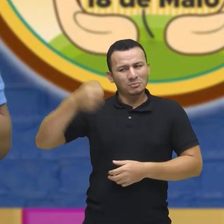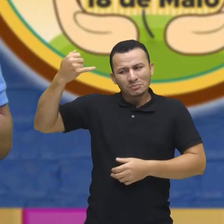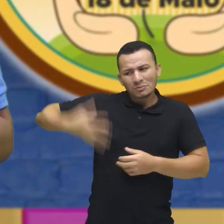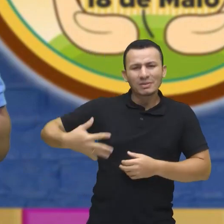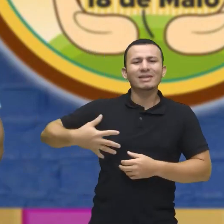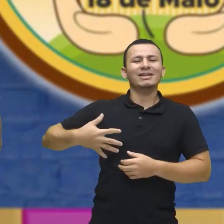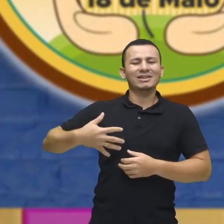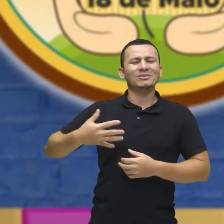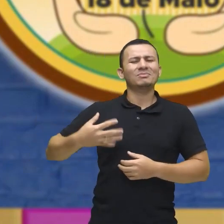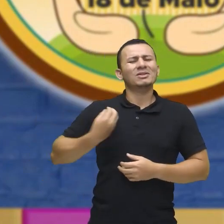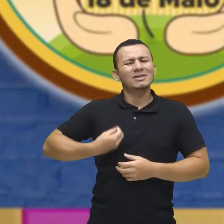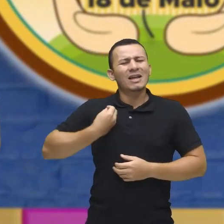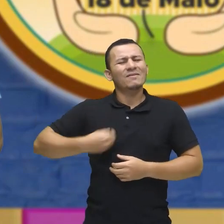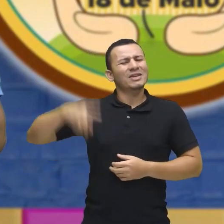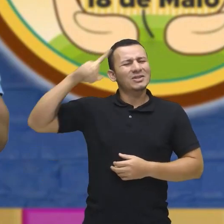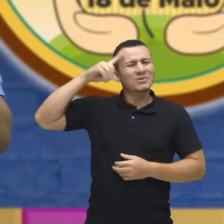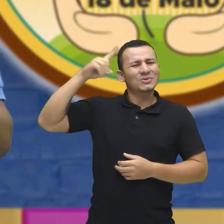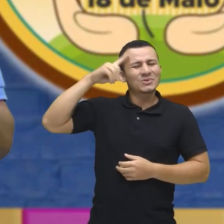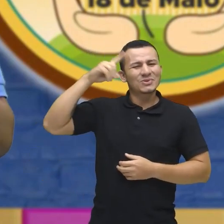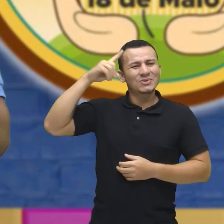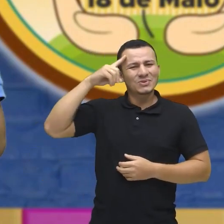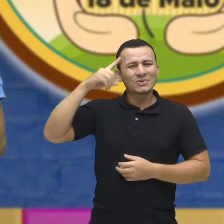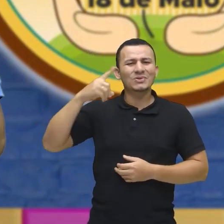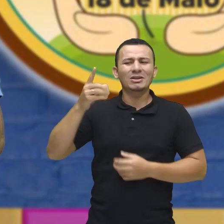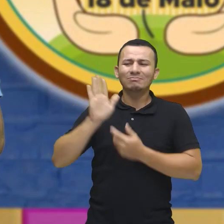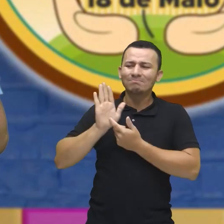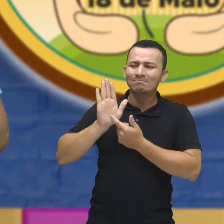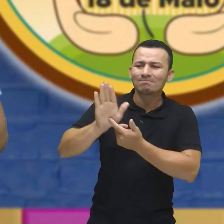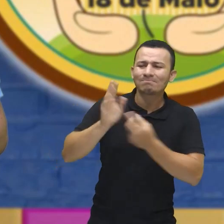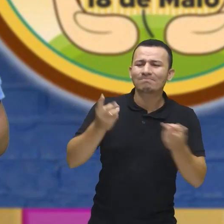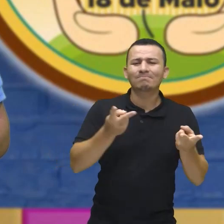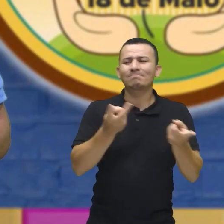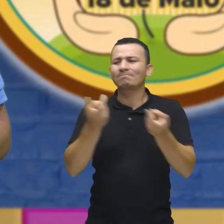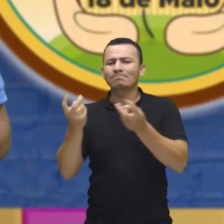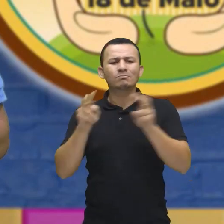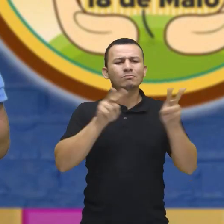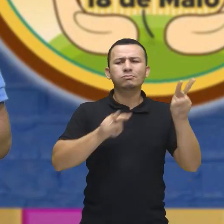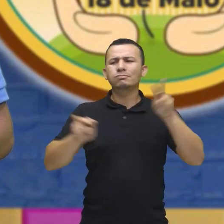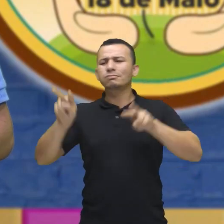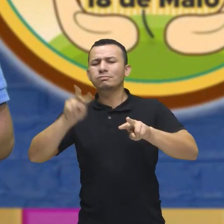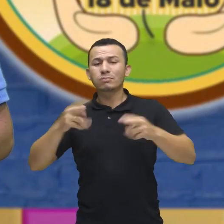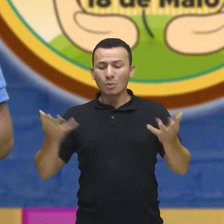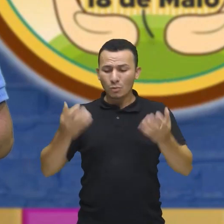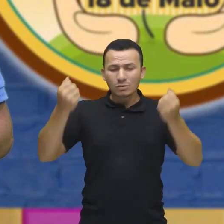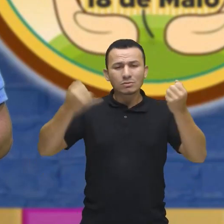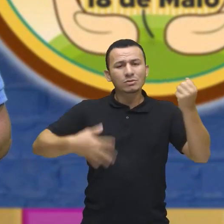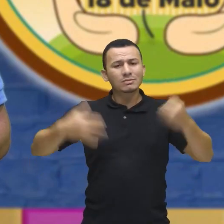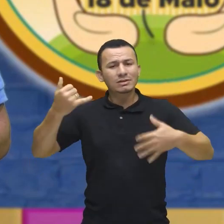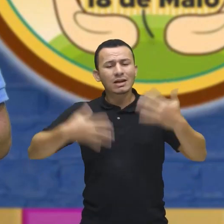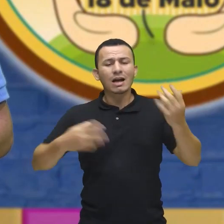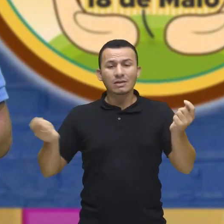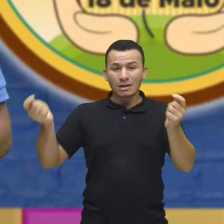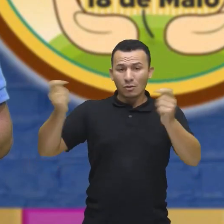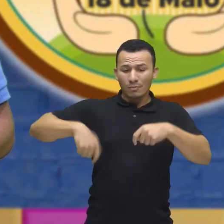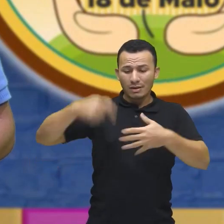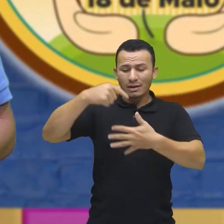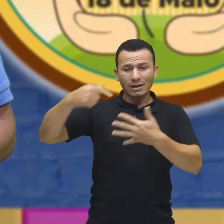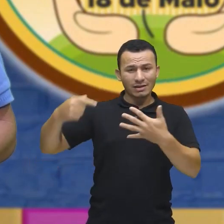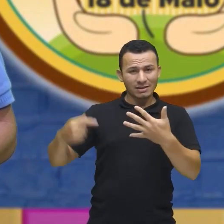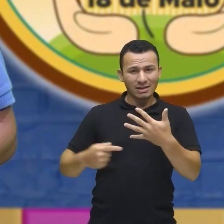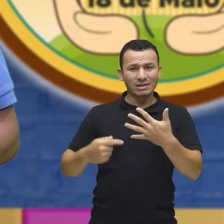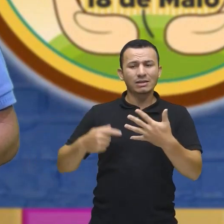no cotidiano de vocês, estão aí sendo citados nas competências que vão